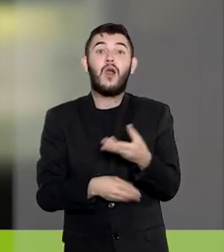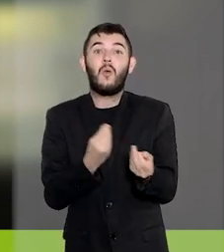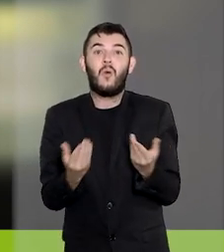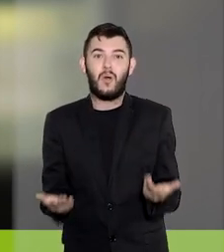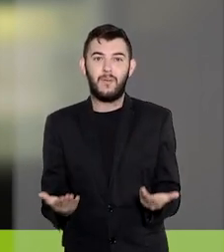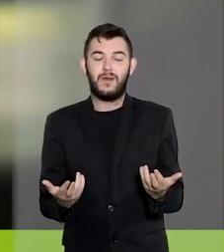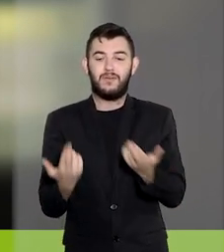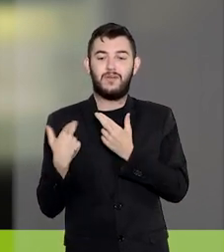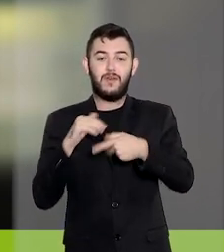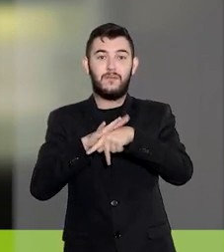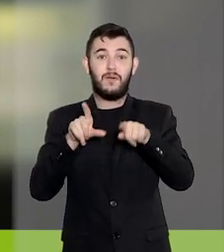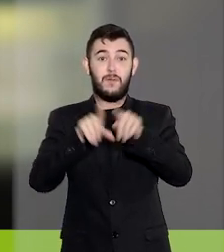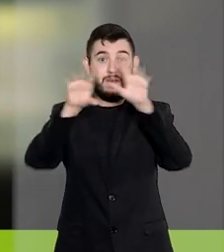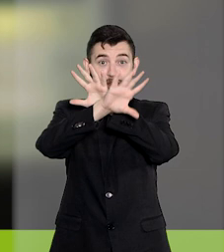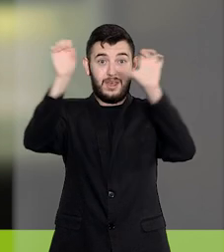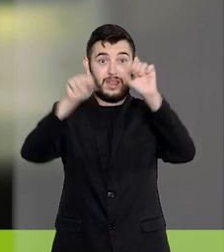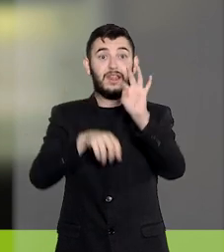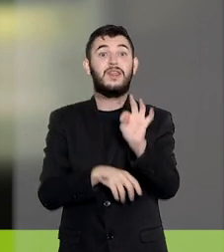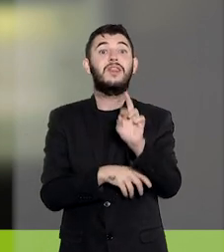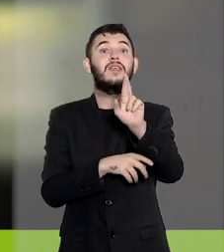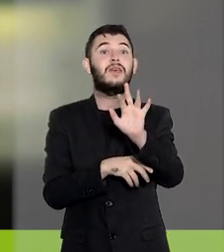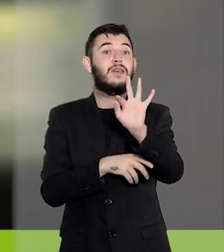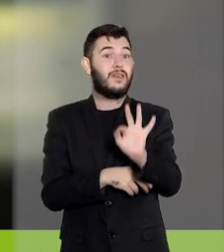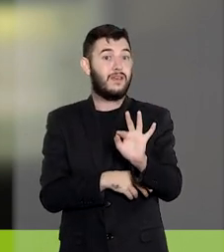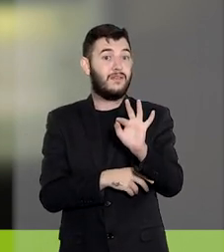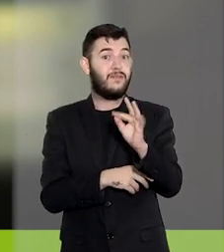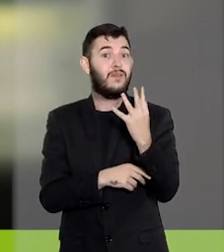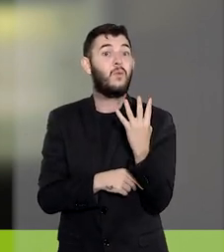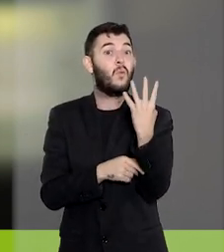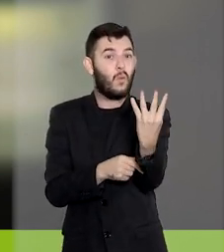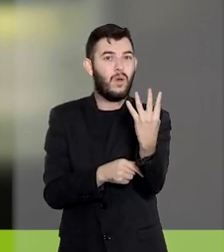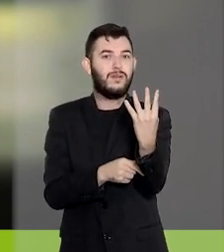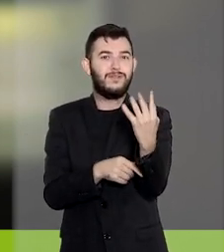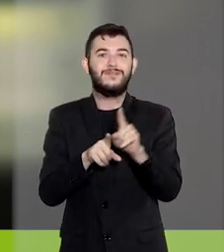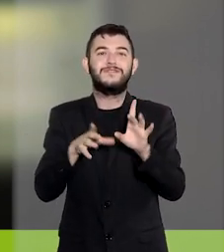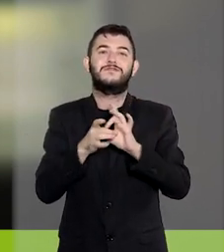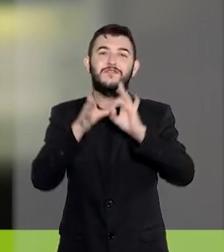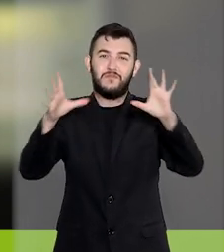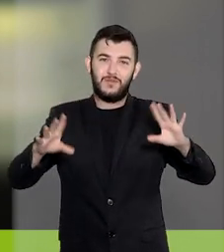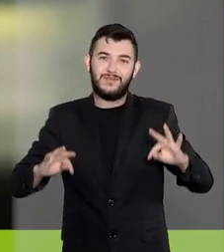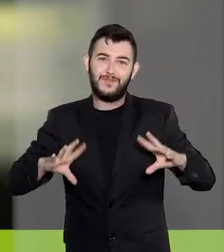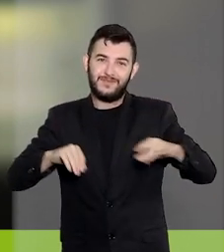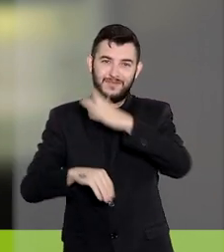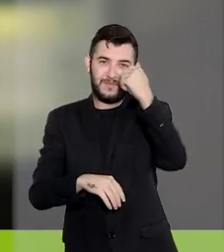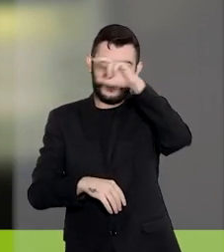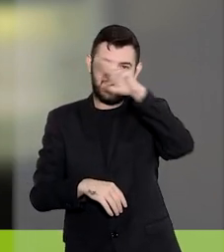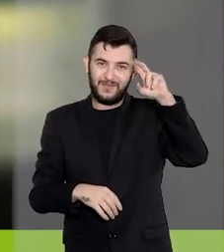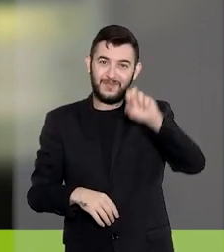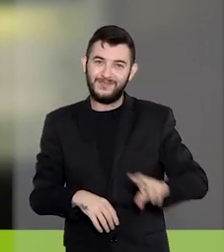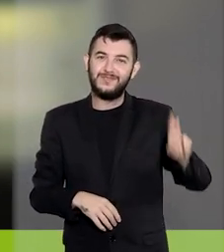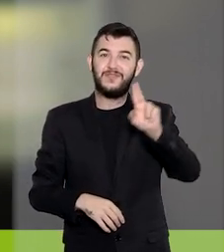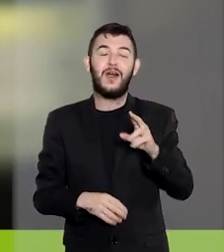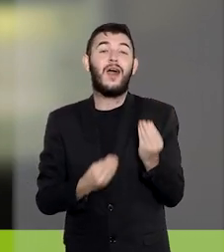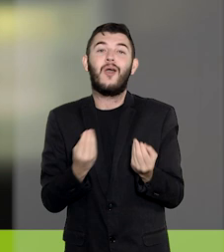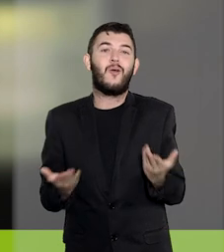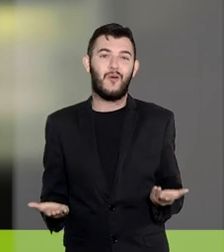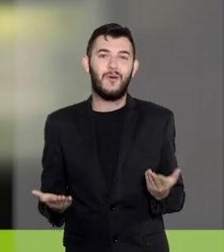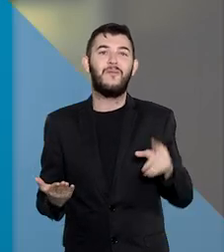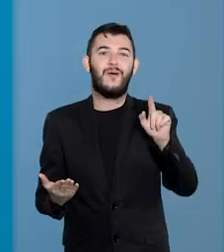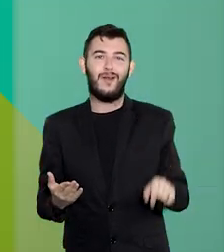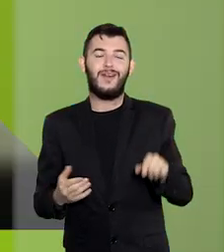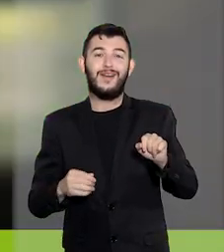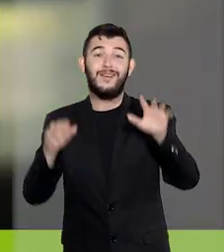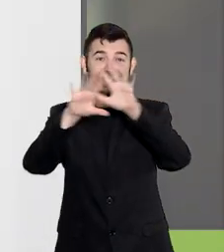cedidos gratuitamente pelo Tribunal Regional Federal da 4ª Região e está disponível a todos os usuários.